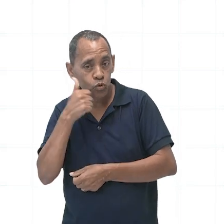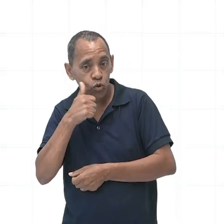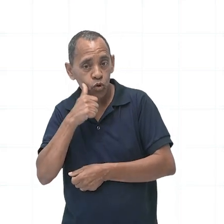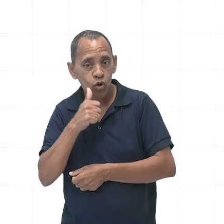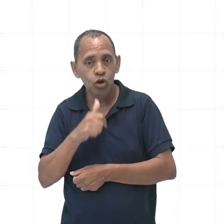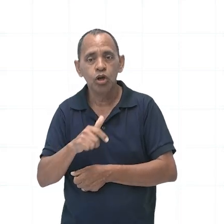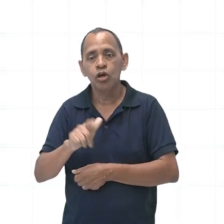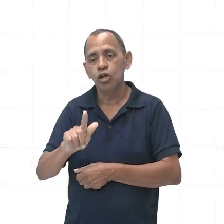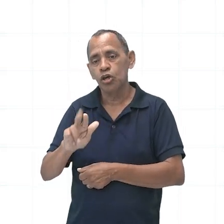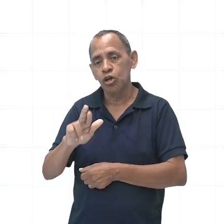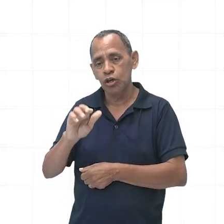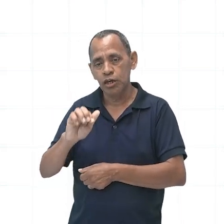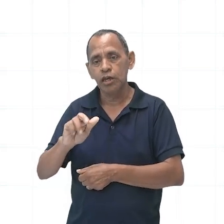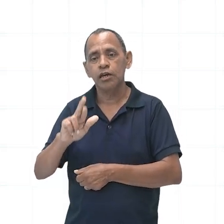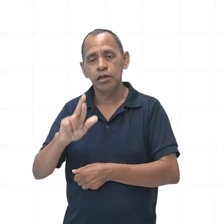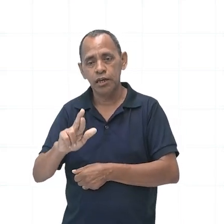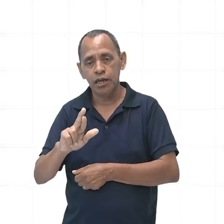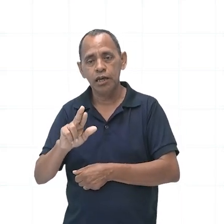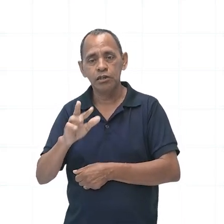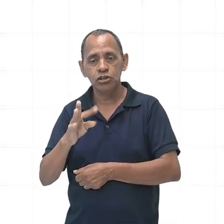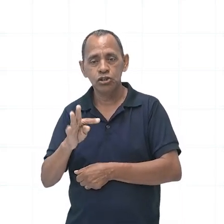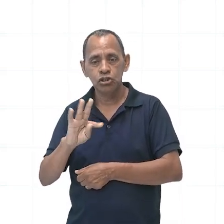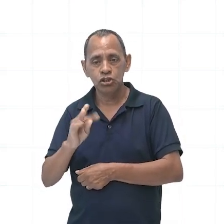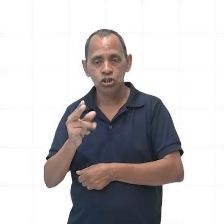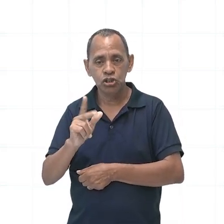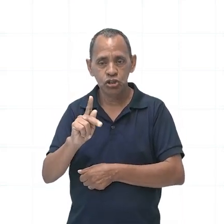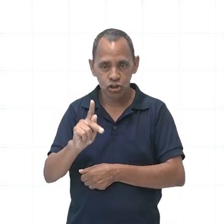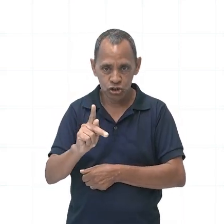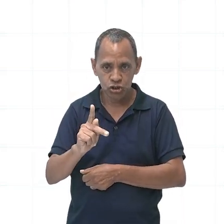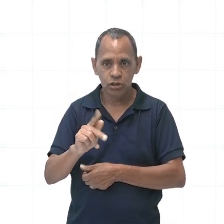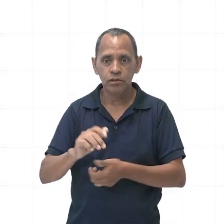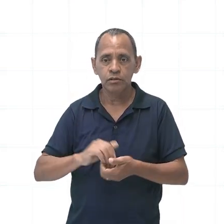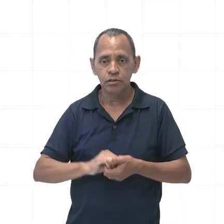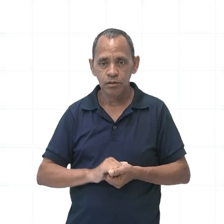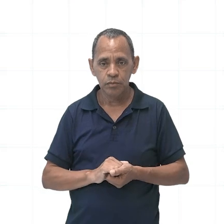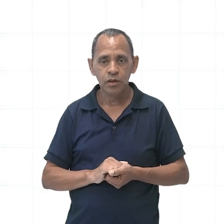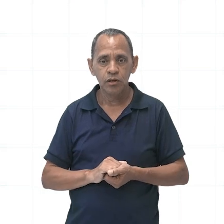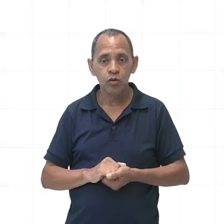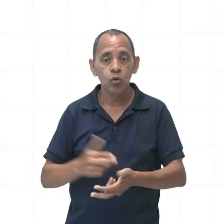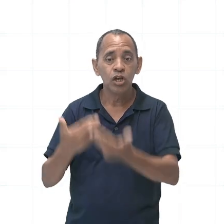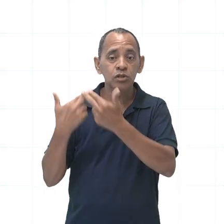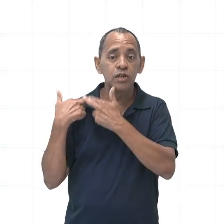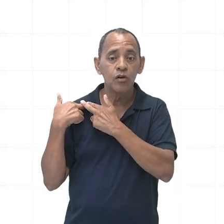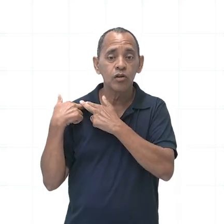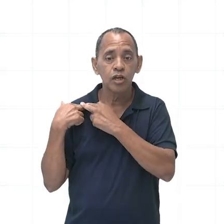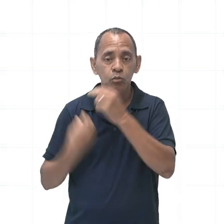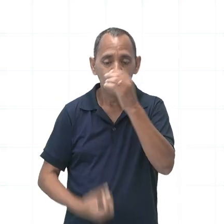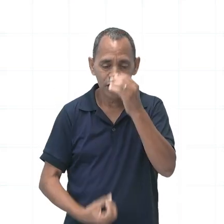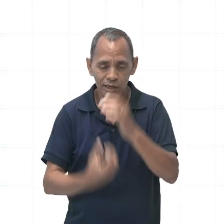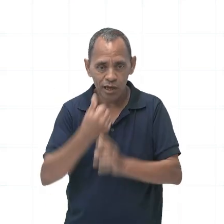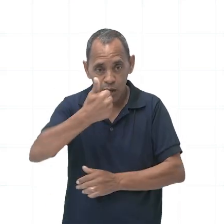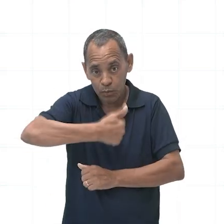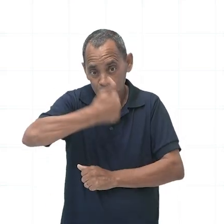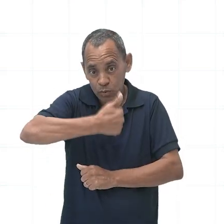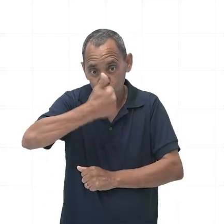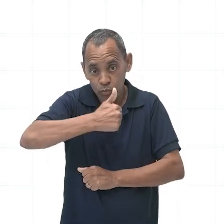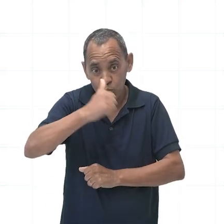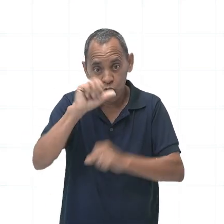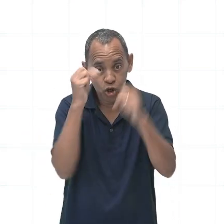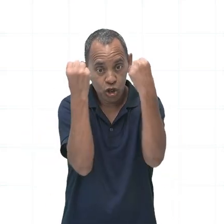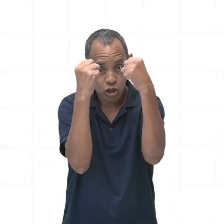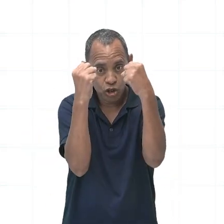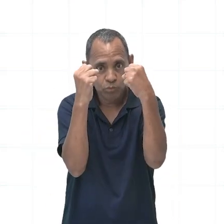Hillefeld. A professora Gretchen, ela foi responsável por inaugurar a primeira academia de ginástica,